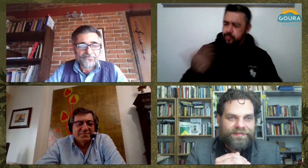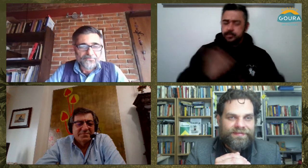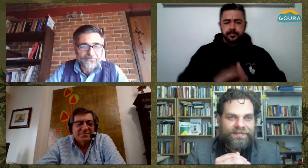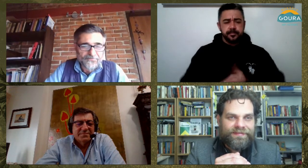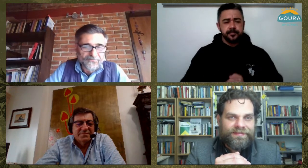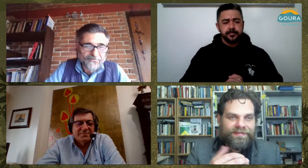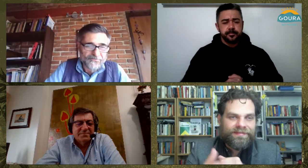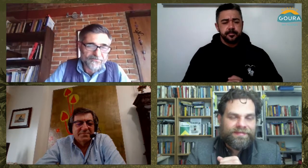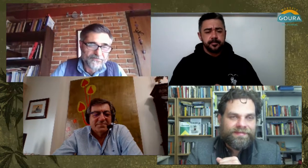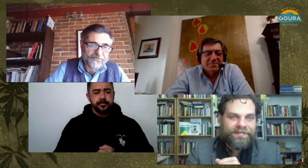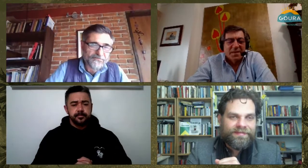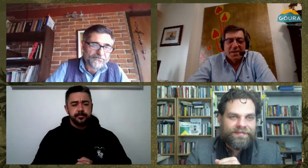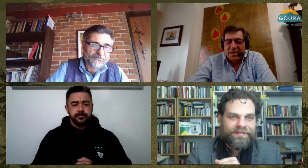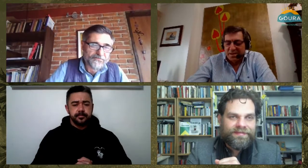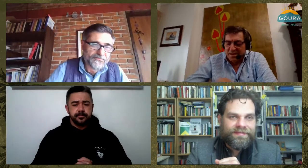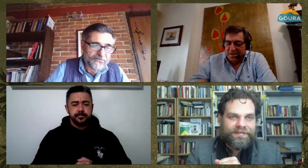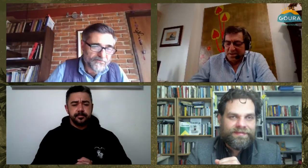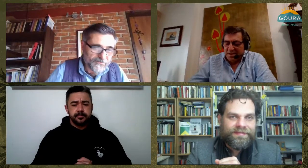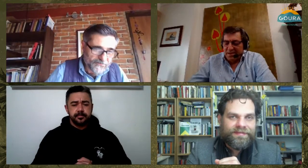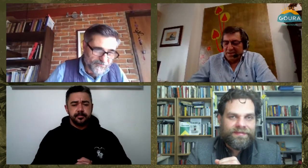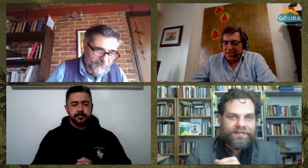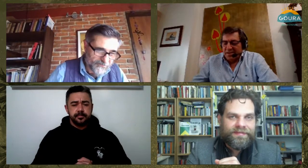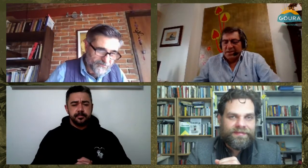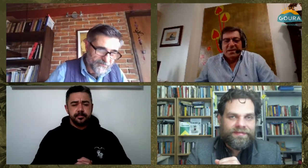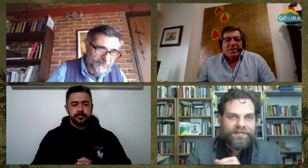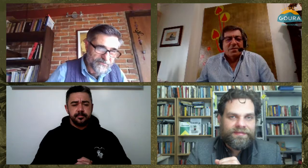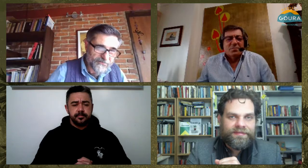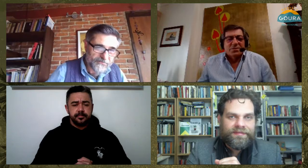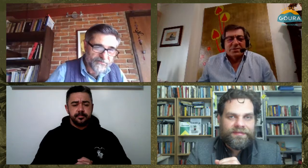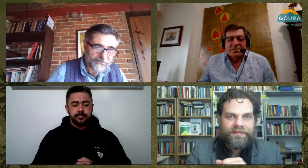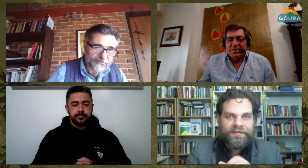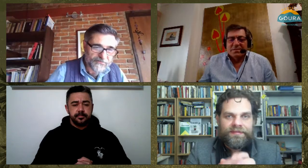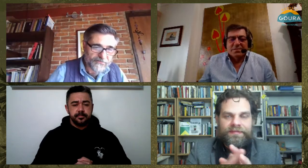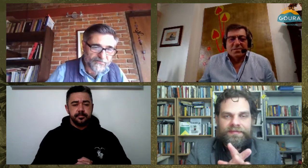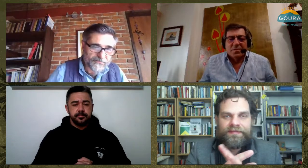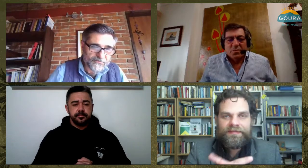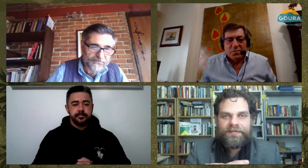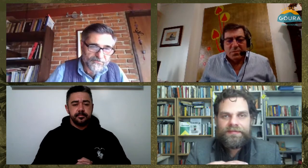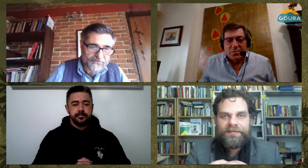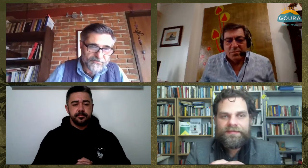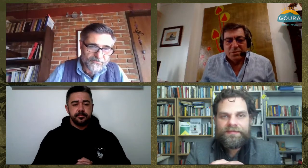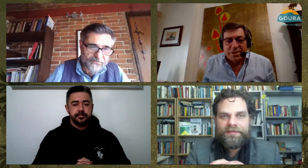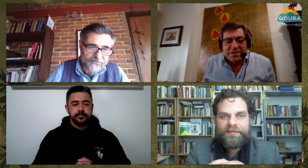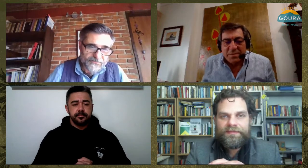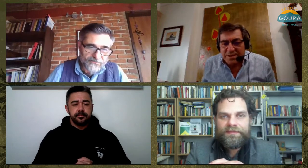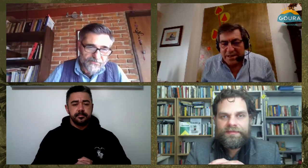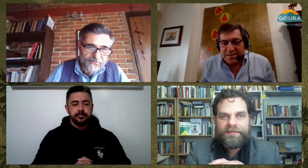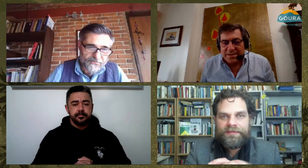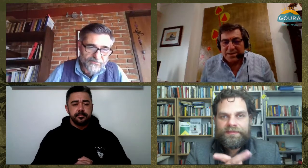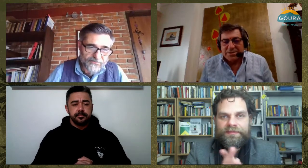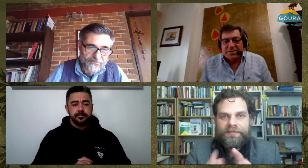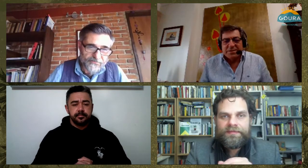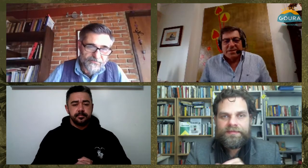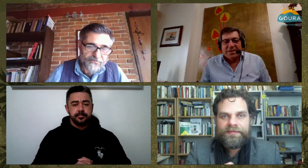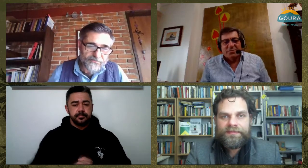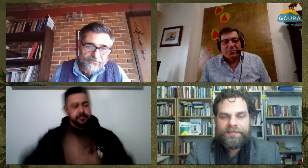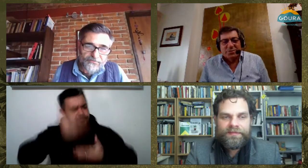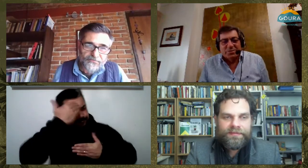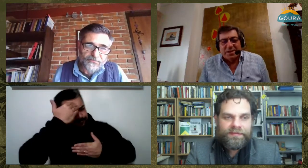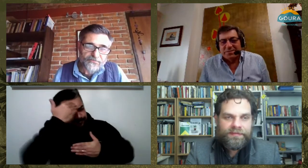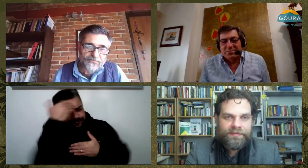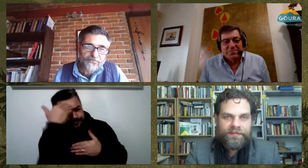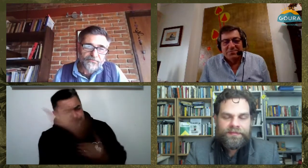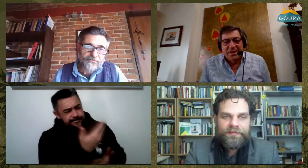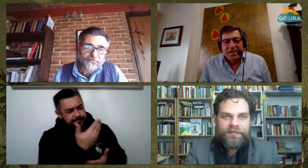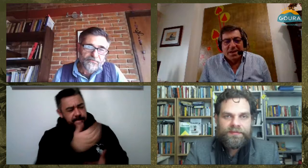como me han dicho a mí, y para no perder más tiempo, para escucharlo, la palabra está con usted, doctor. Muchísimas gracias,